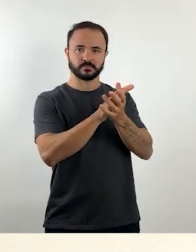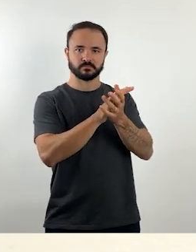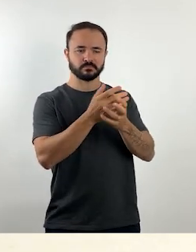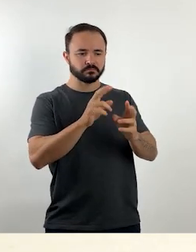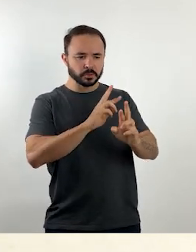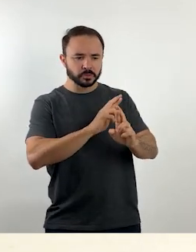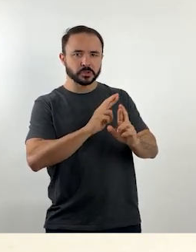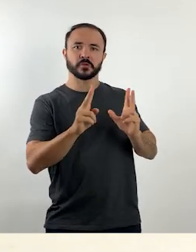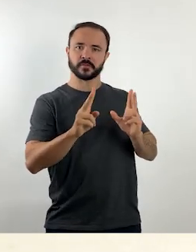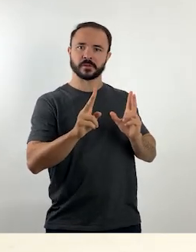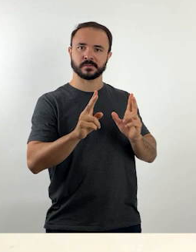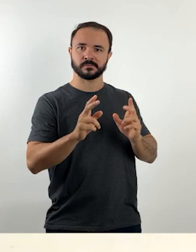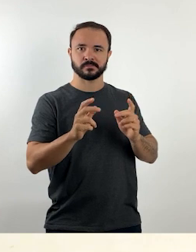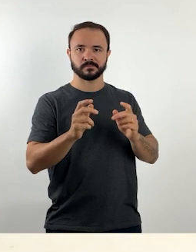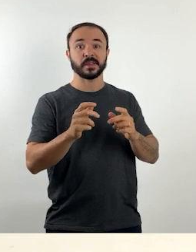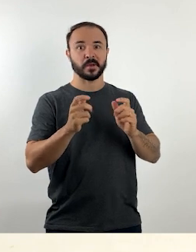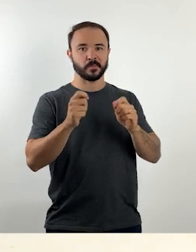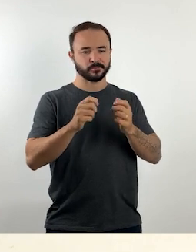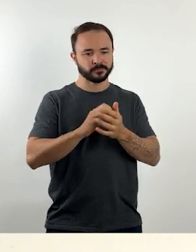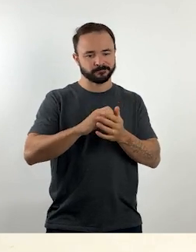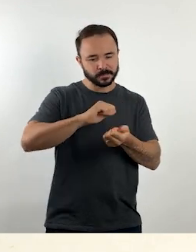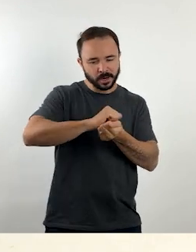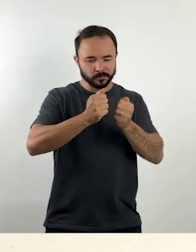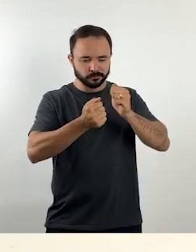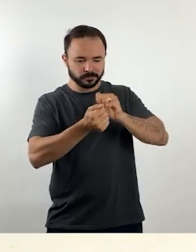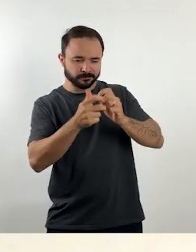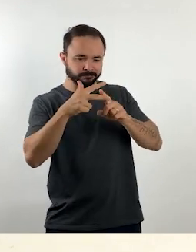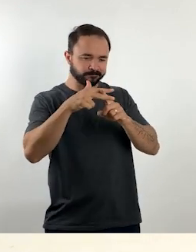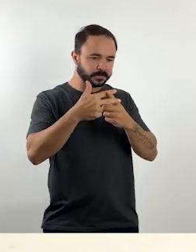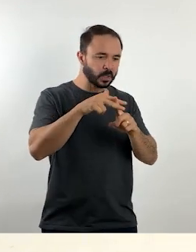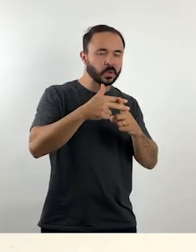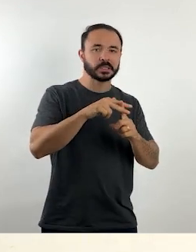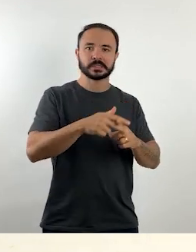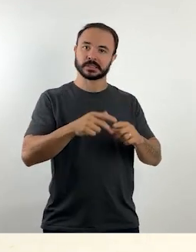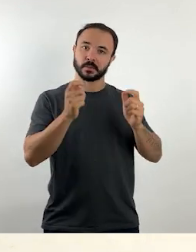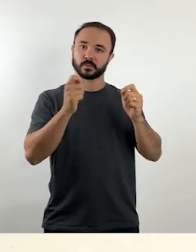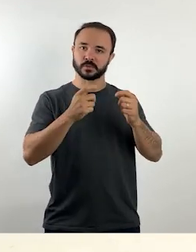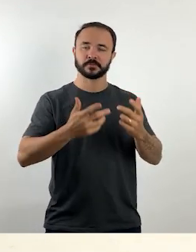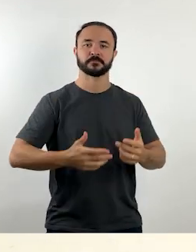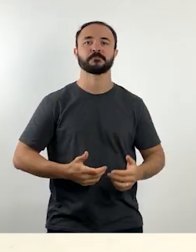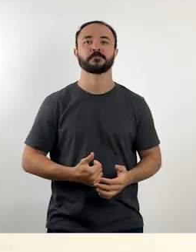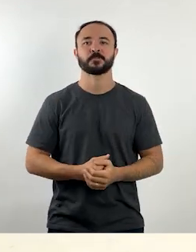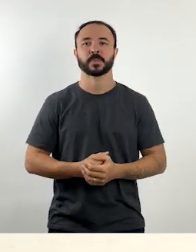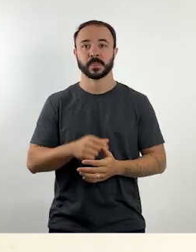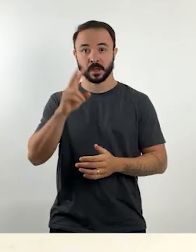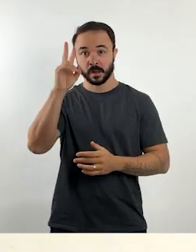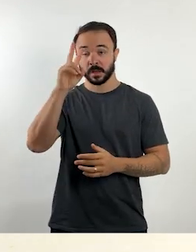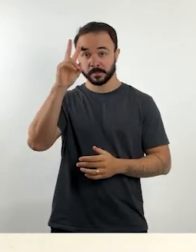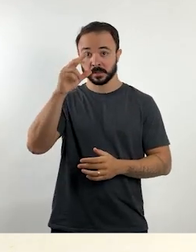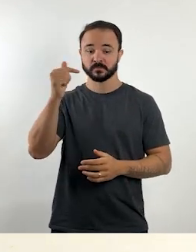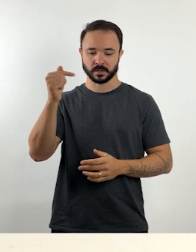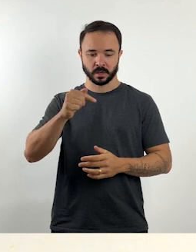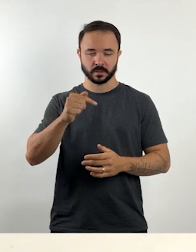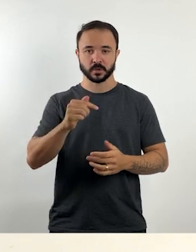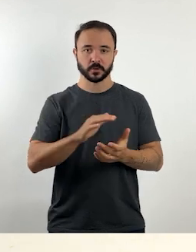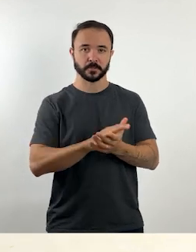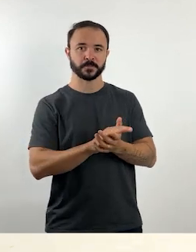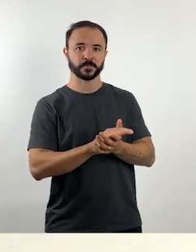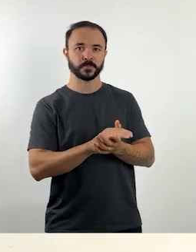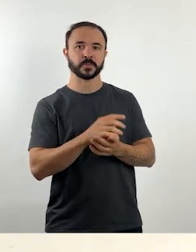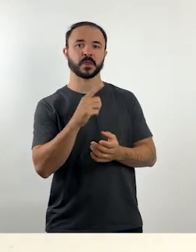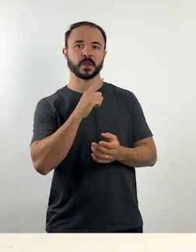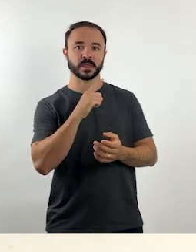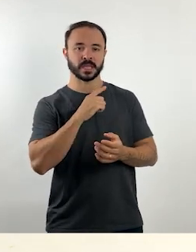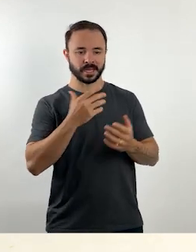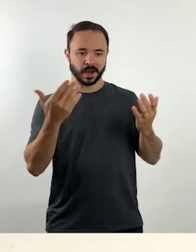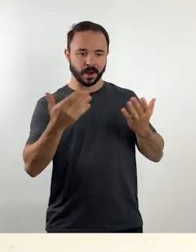desse jeito. Você pode ajustar para ele ficar do jeito que está na montagem, tá? Lembrando, essa parte aqui, ó,